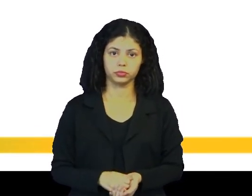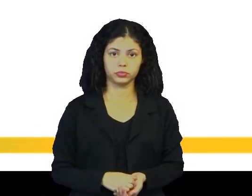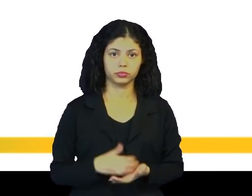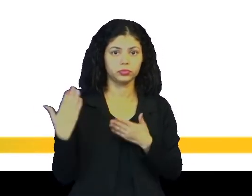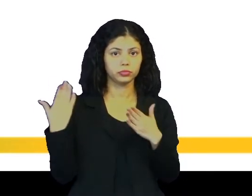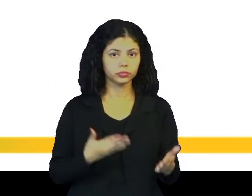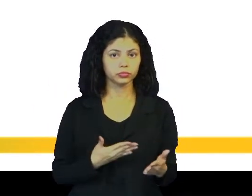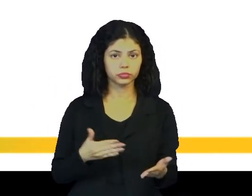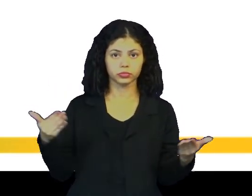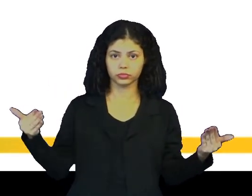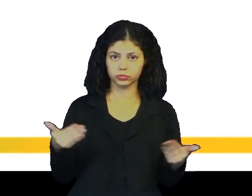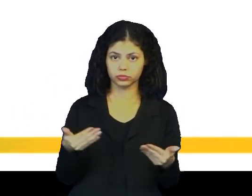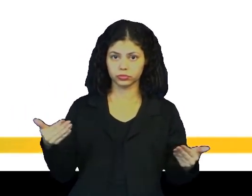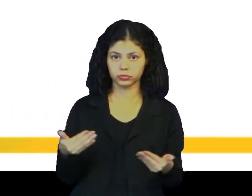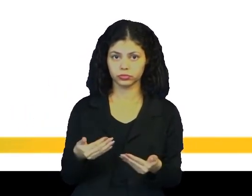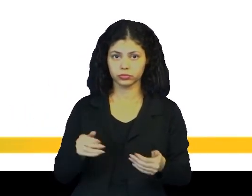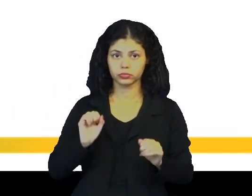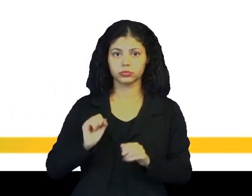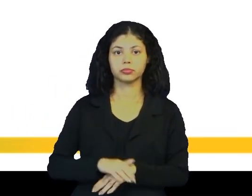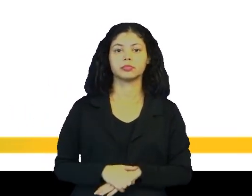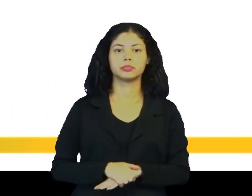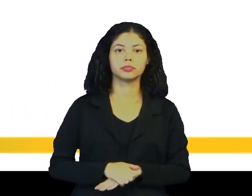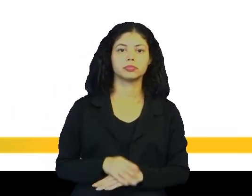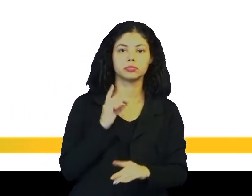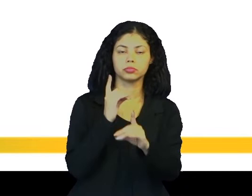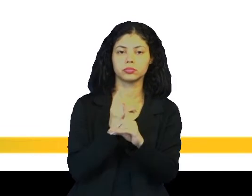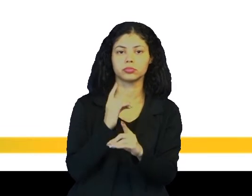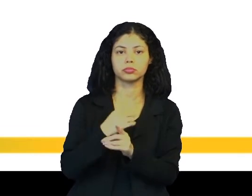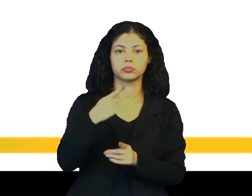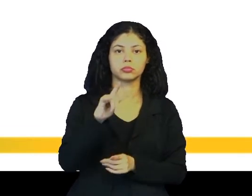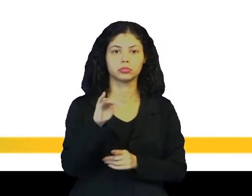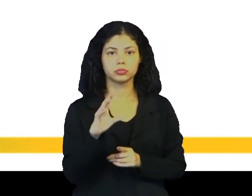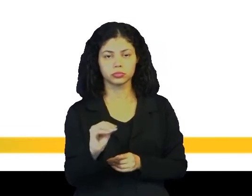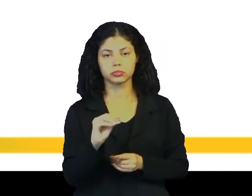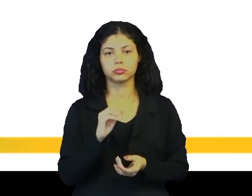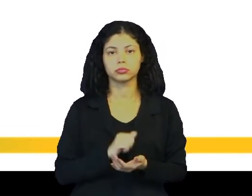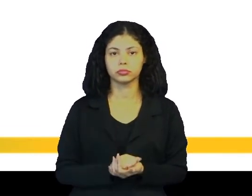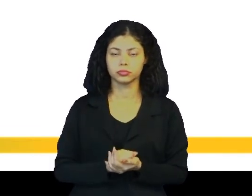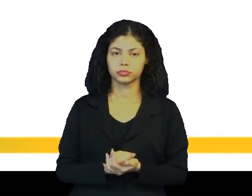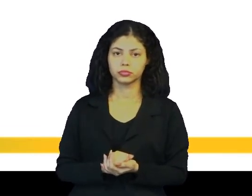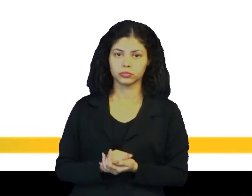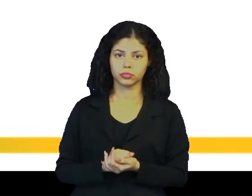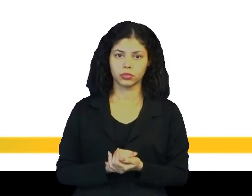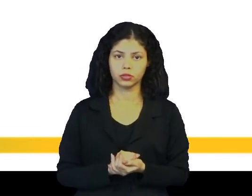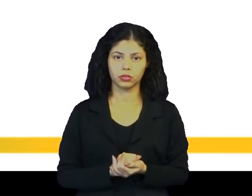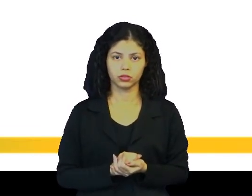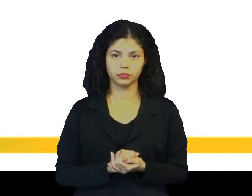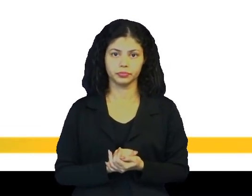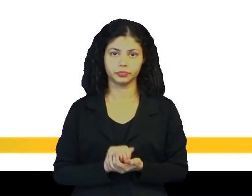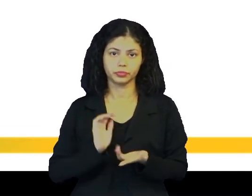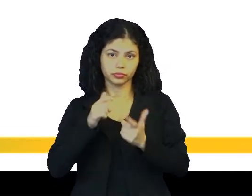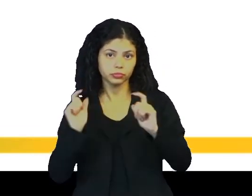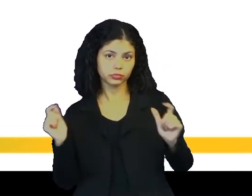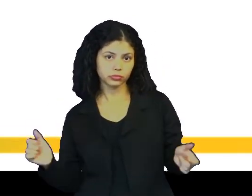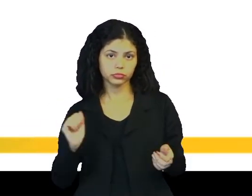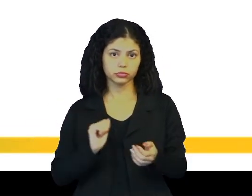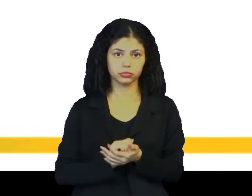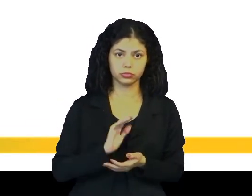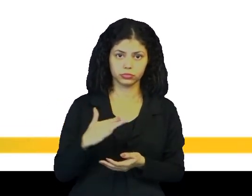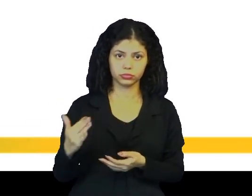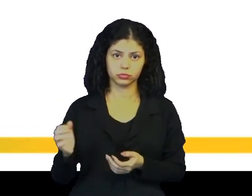Chegou à atualidade graças à descoberta do Palácio de Knossos, tanto sua